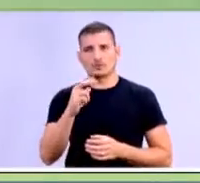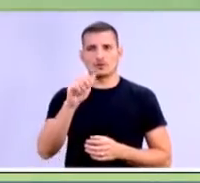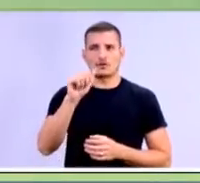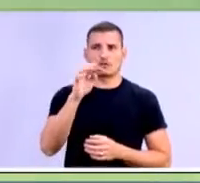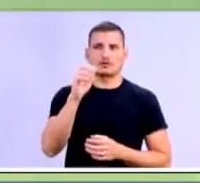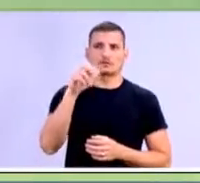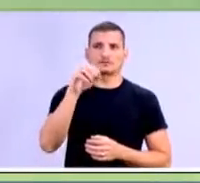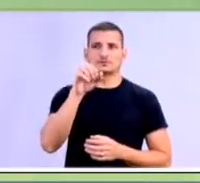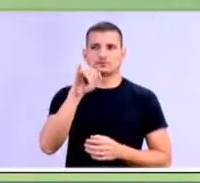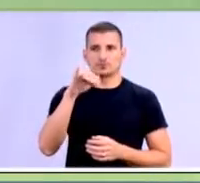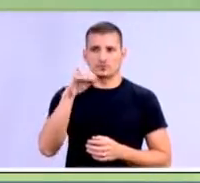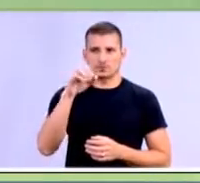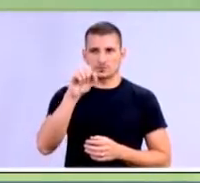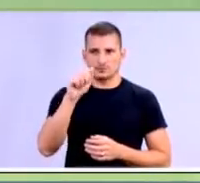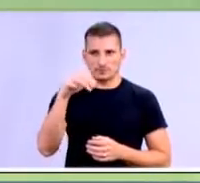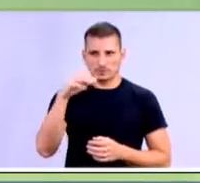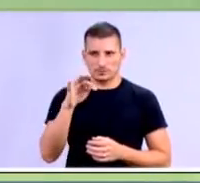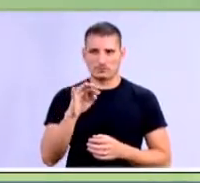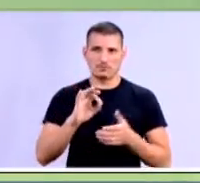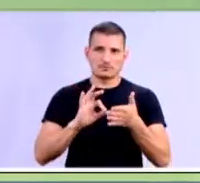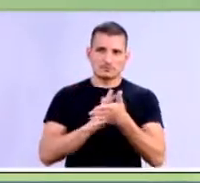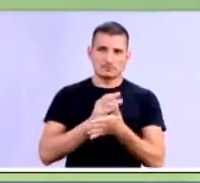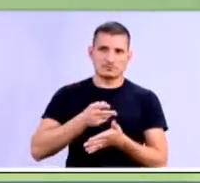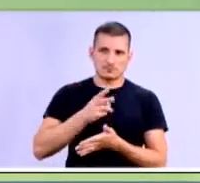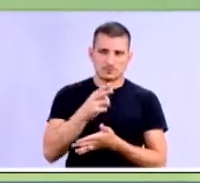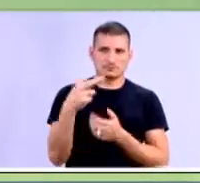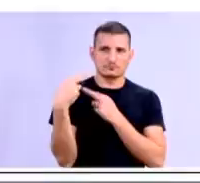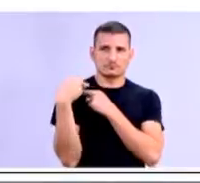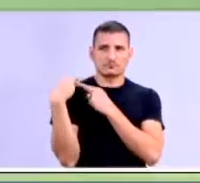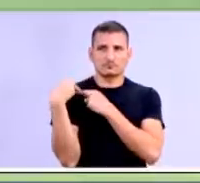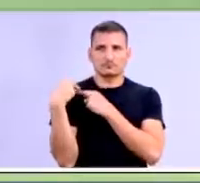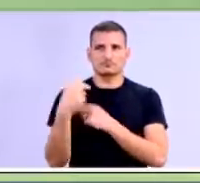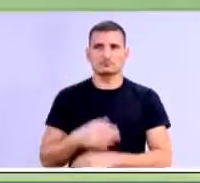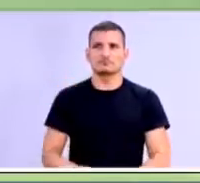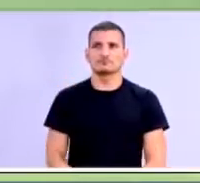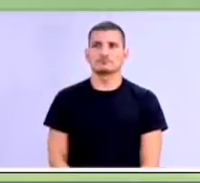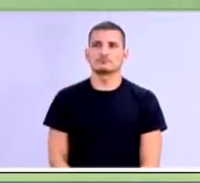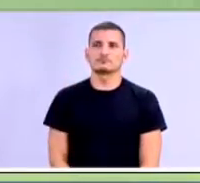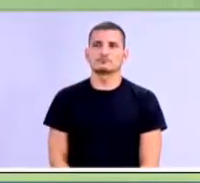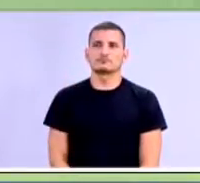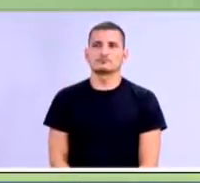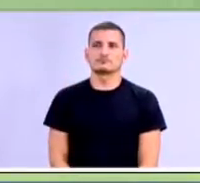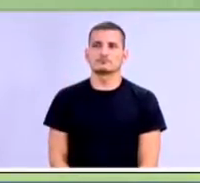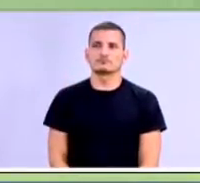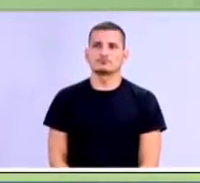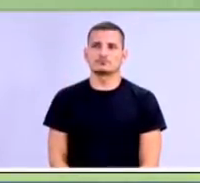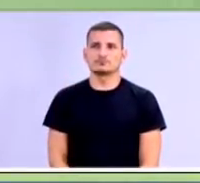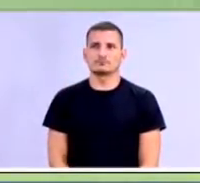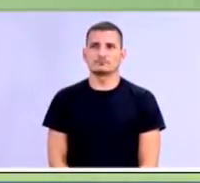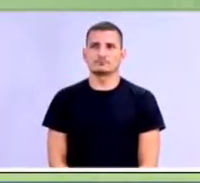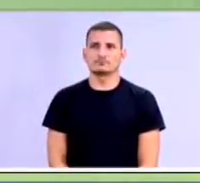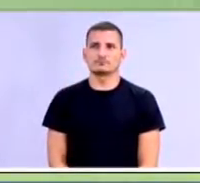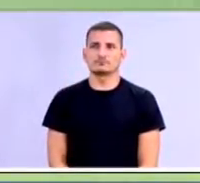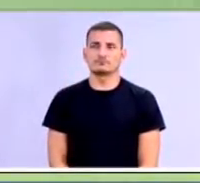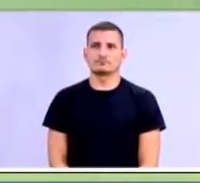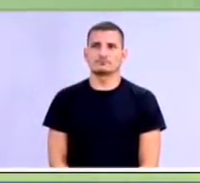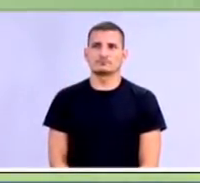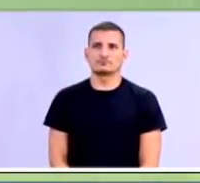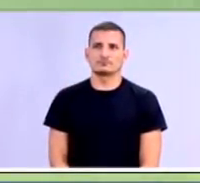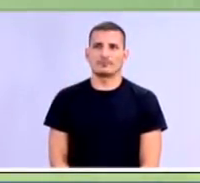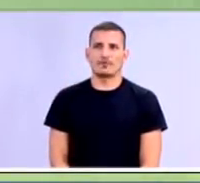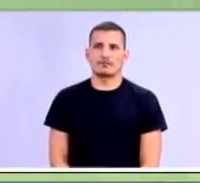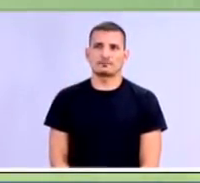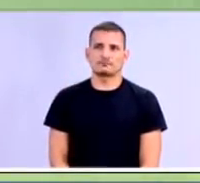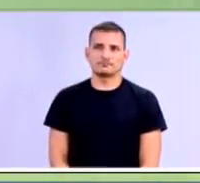e a assinatura sempre do responsável, tá certo? Vale ressaltar,